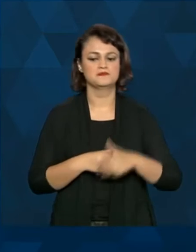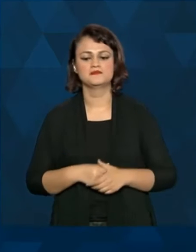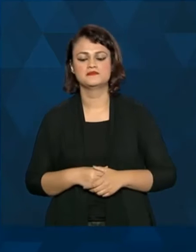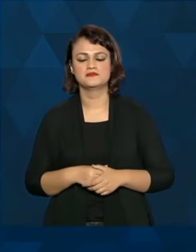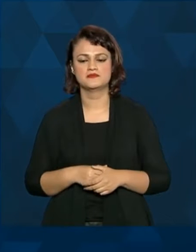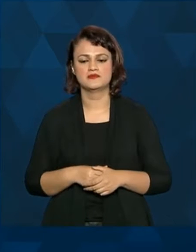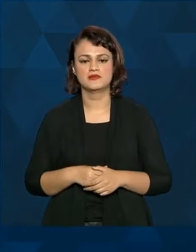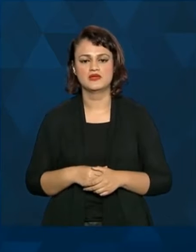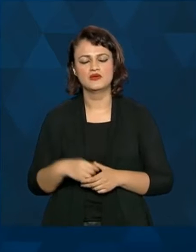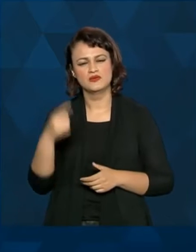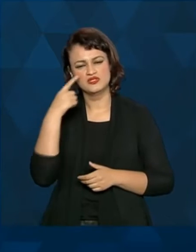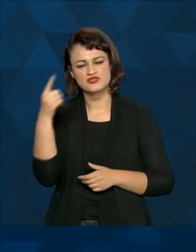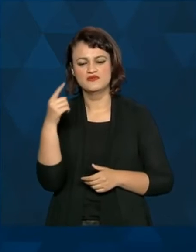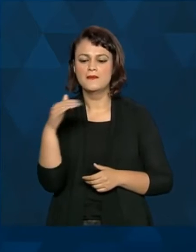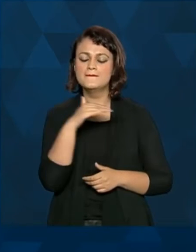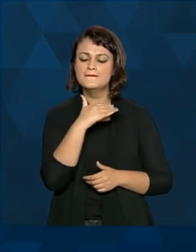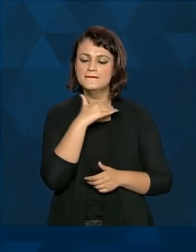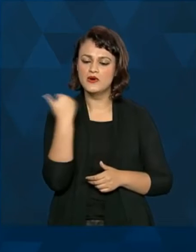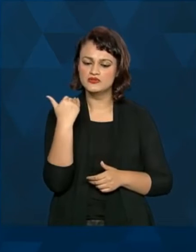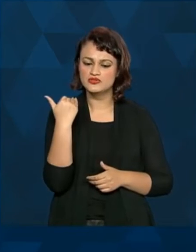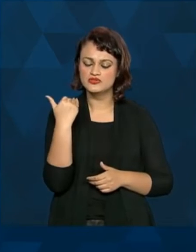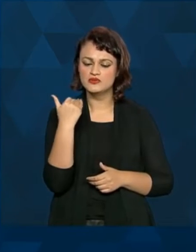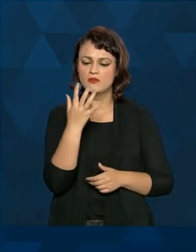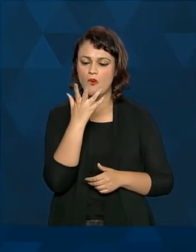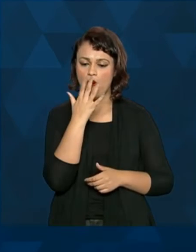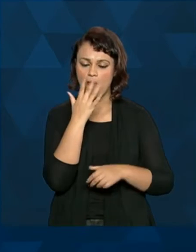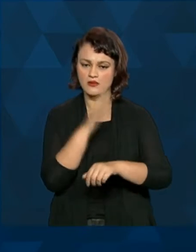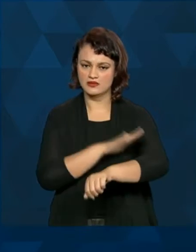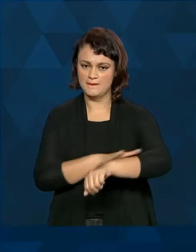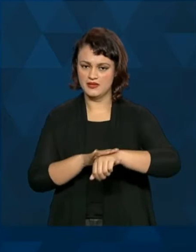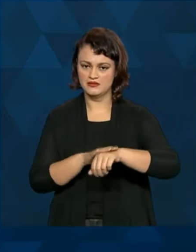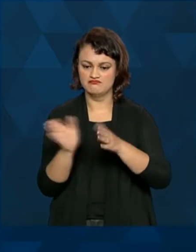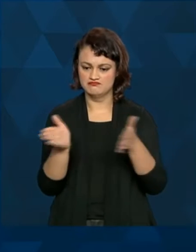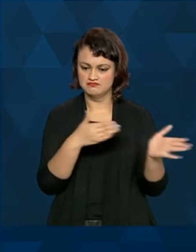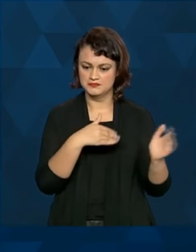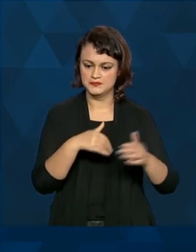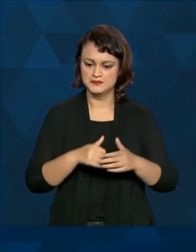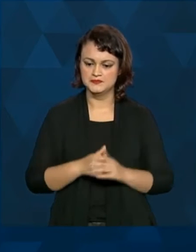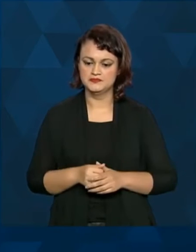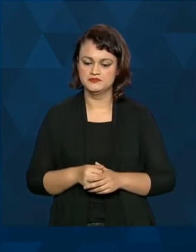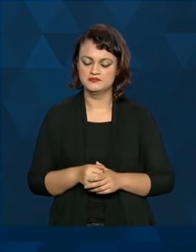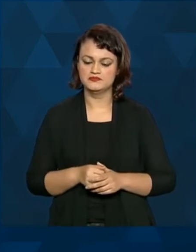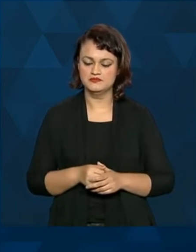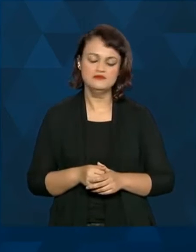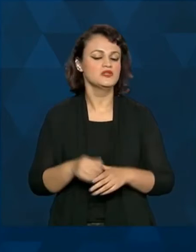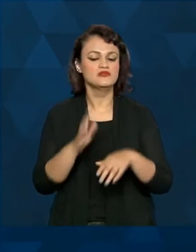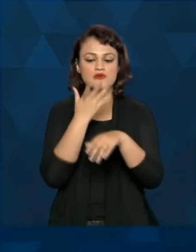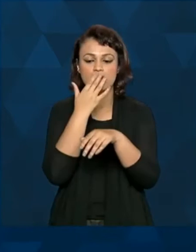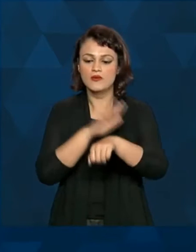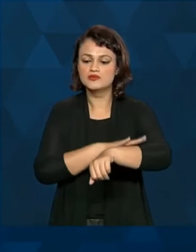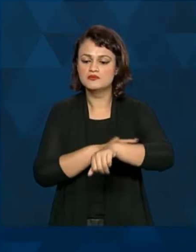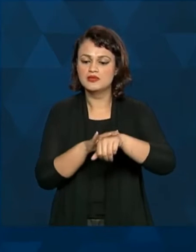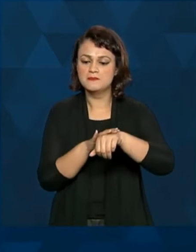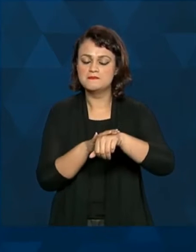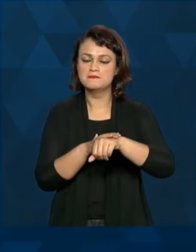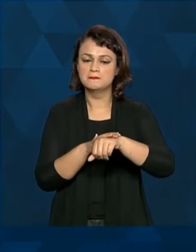gente olha esse óbito por raça e cor, próximo slide, por favor. Quando a gente olha esses óbitos por raça